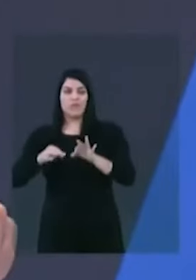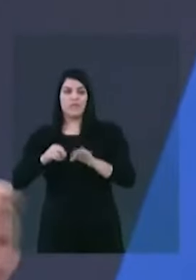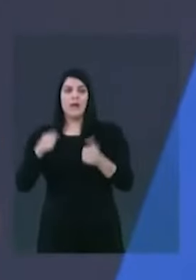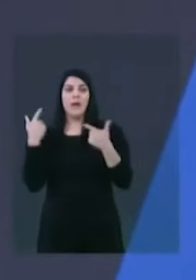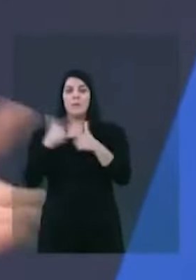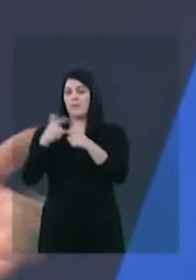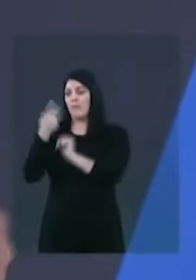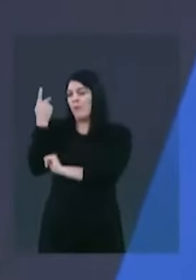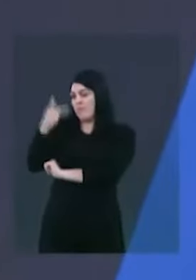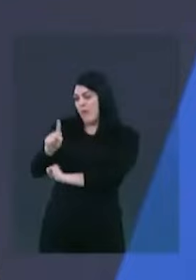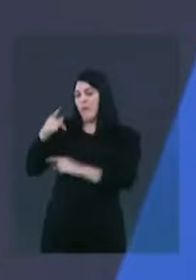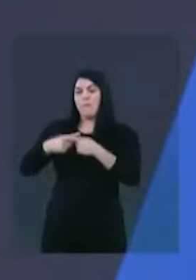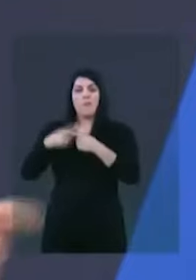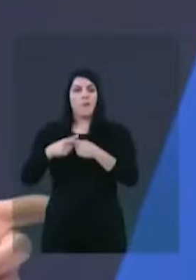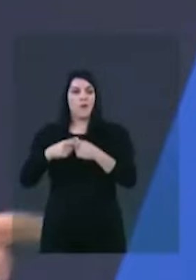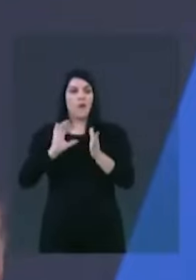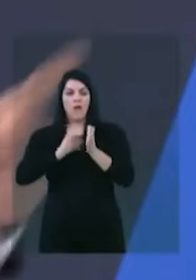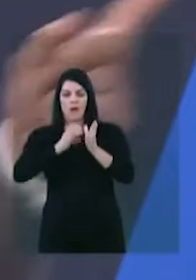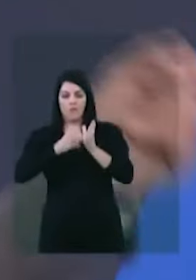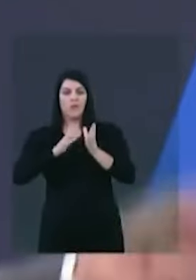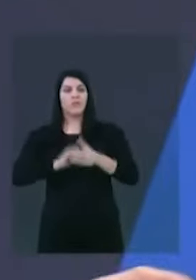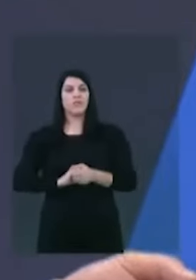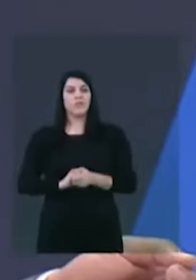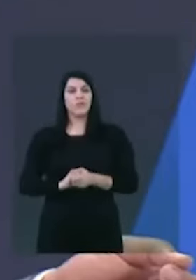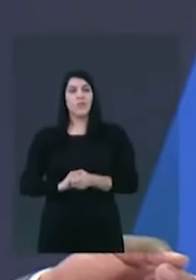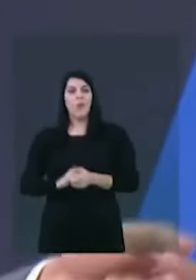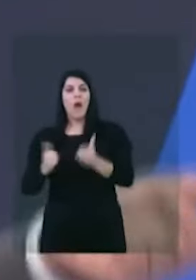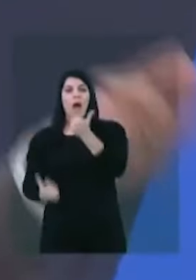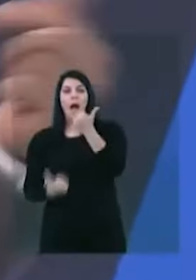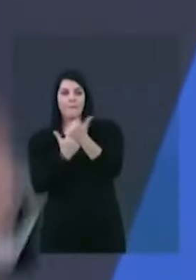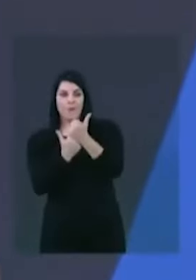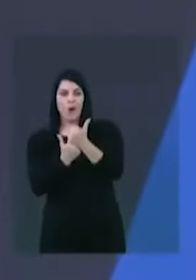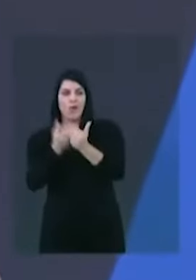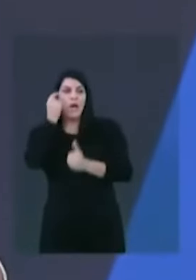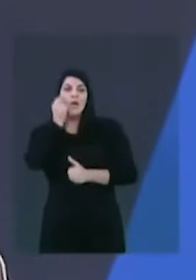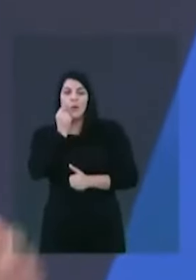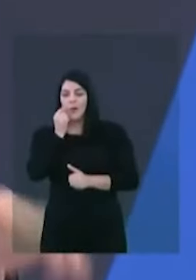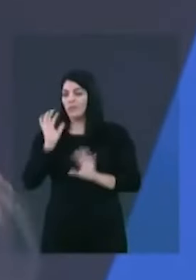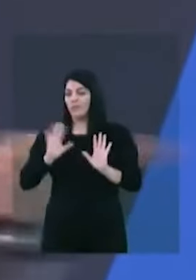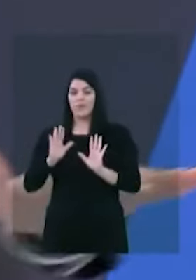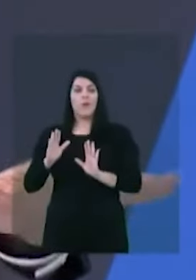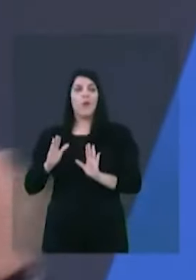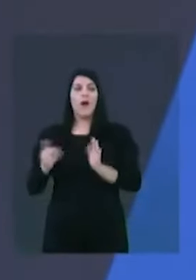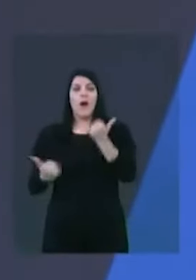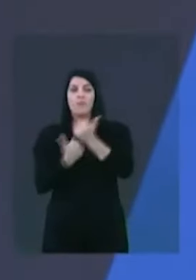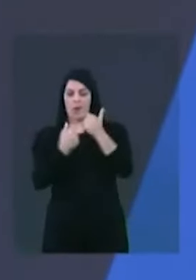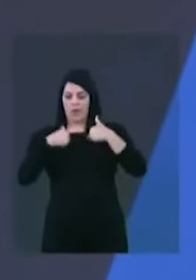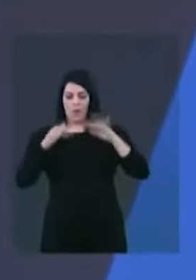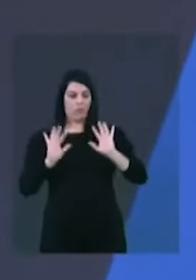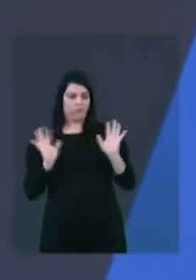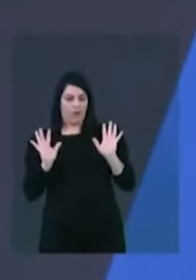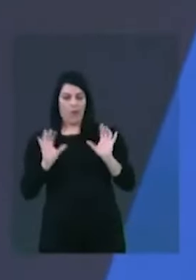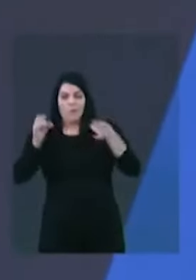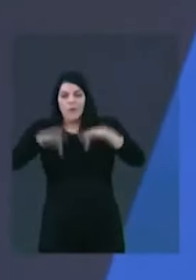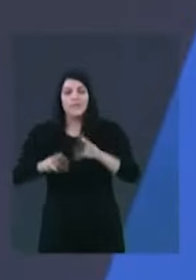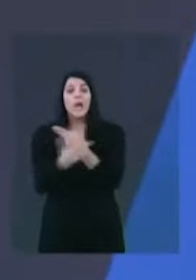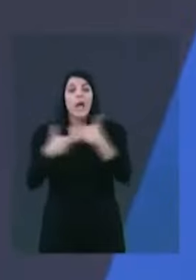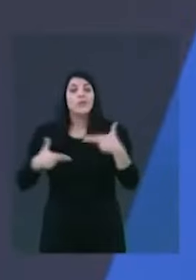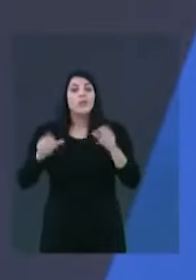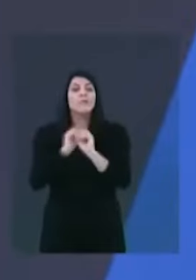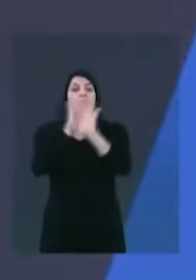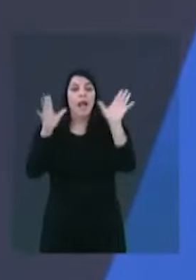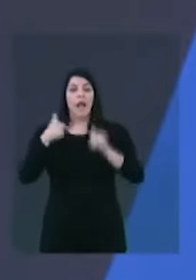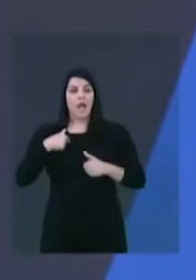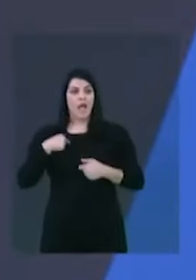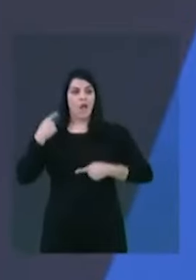Aliás o partido dos janones aqui em São Paulo apoia o Ricardo Nunes não me apoia pra gente deixar as coisas bem Claras eu